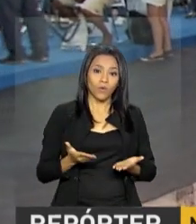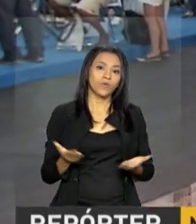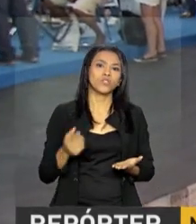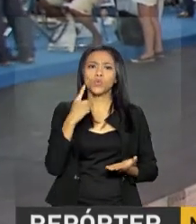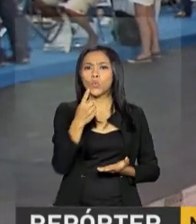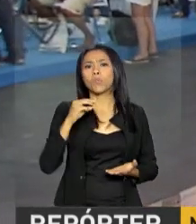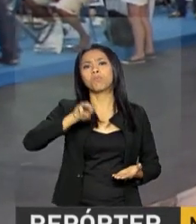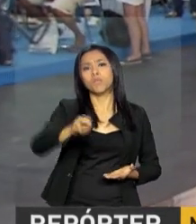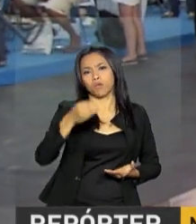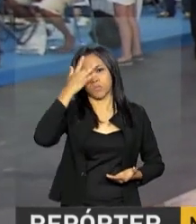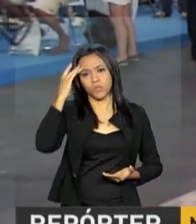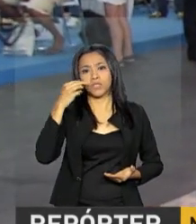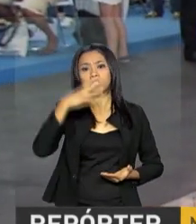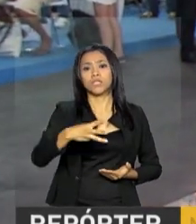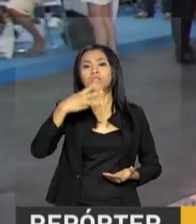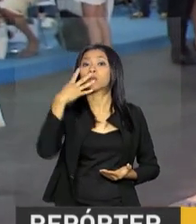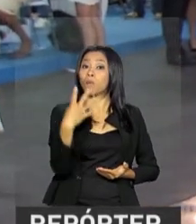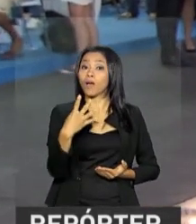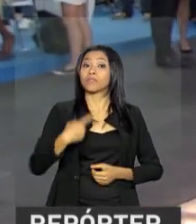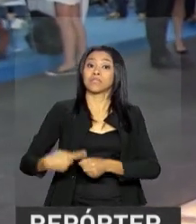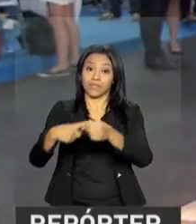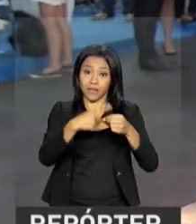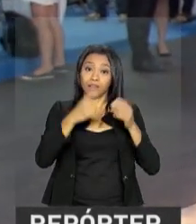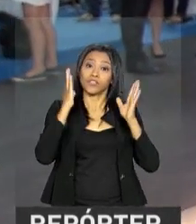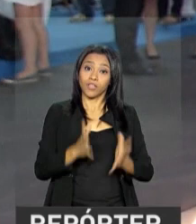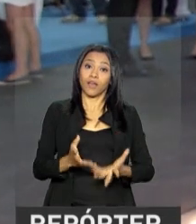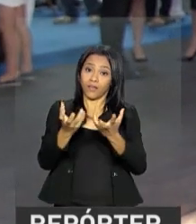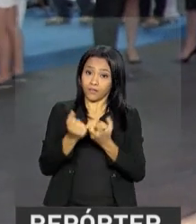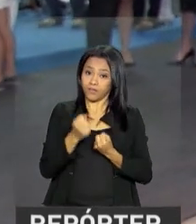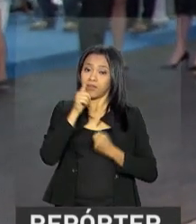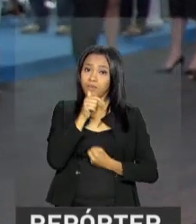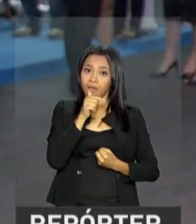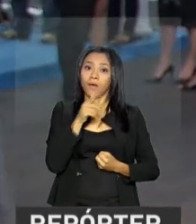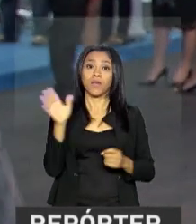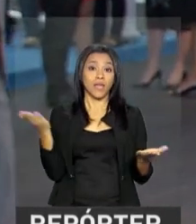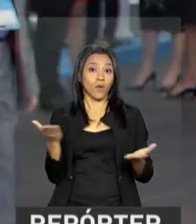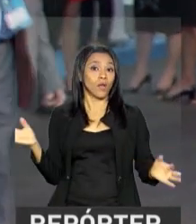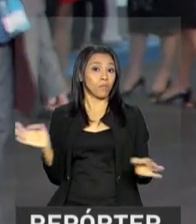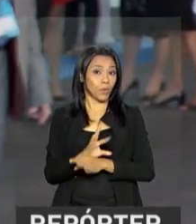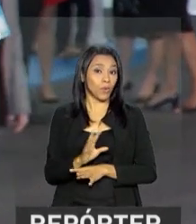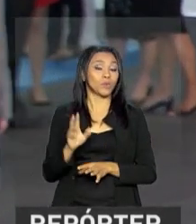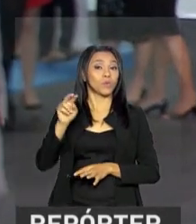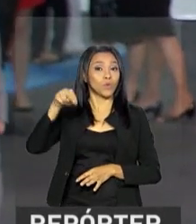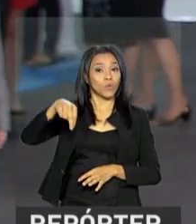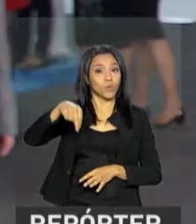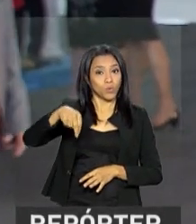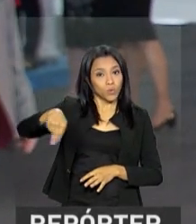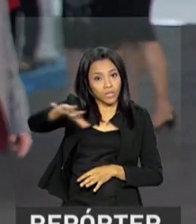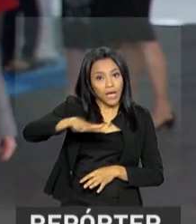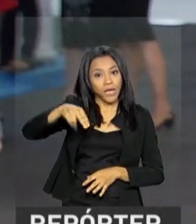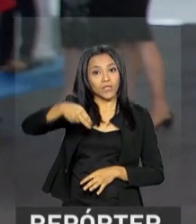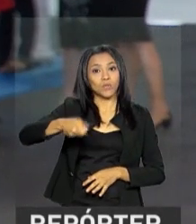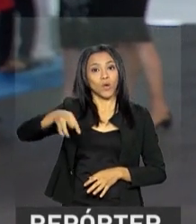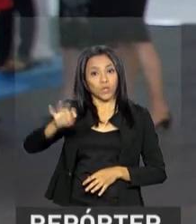34 cidades já recebem água do projeto. E com a conclusão do eixo norte prevista para este ano, o